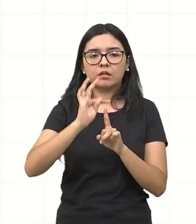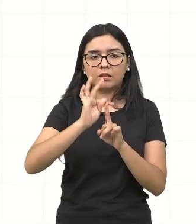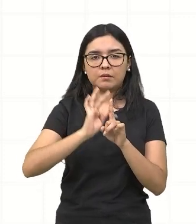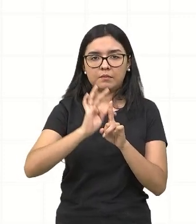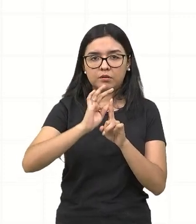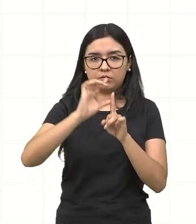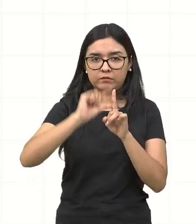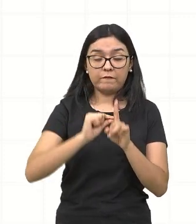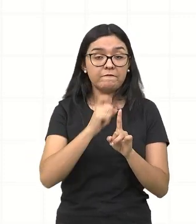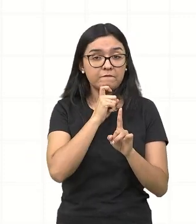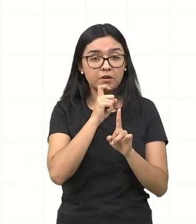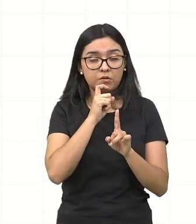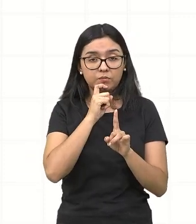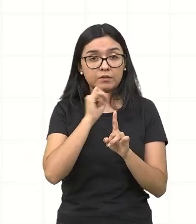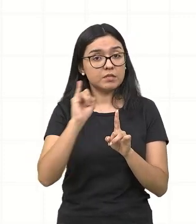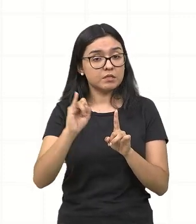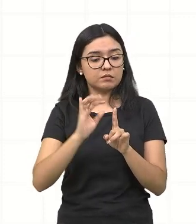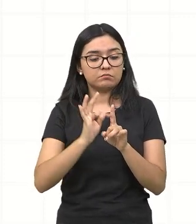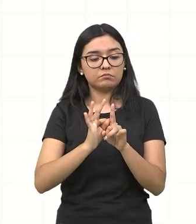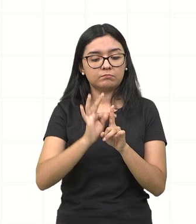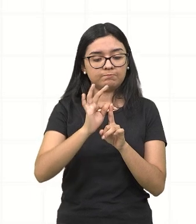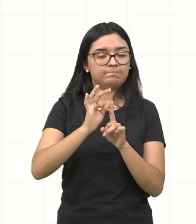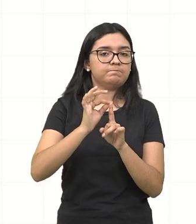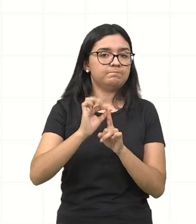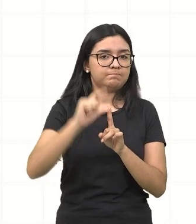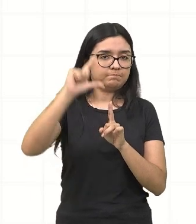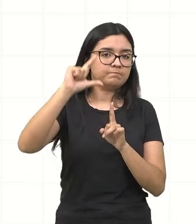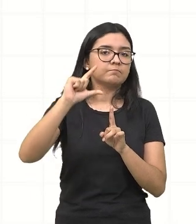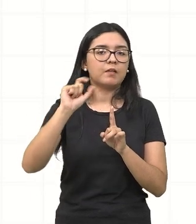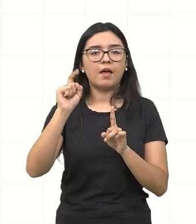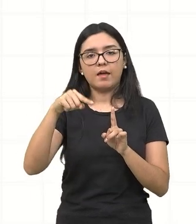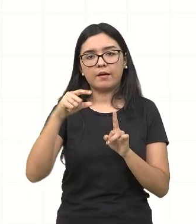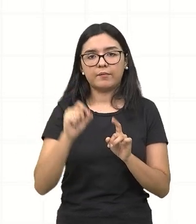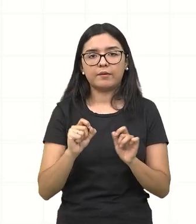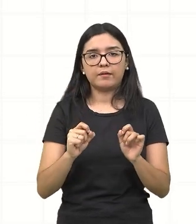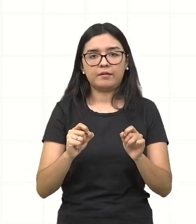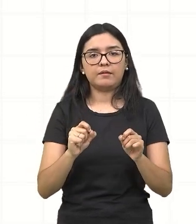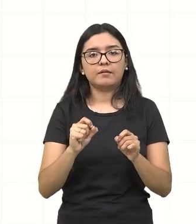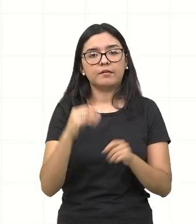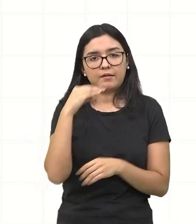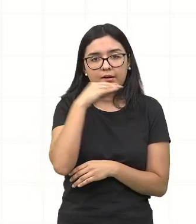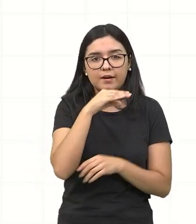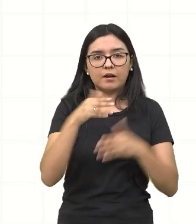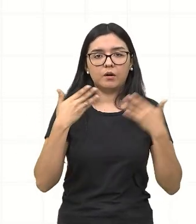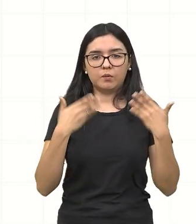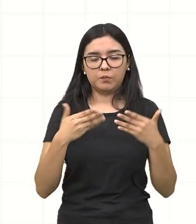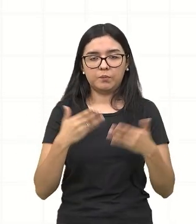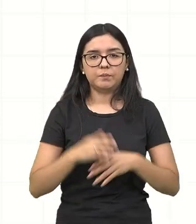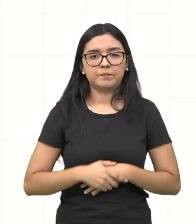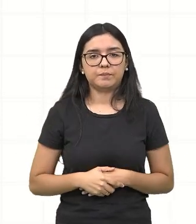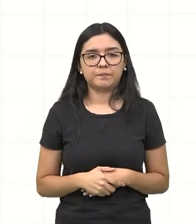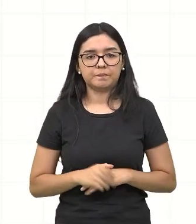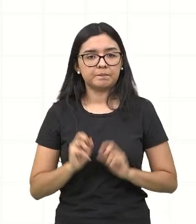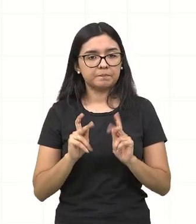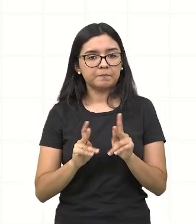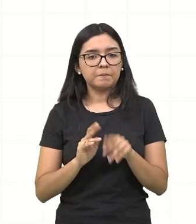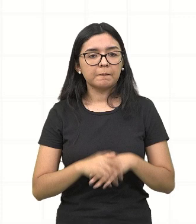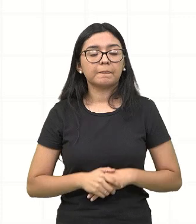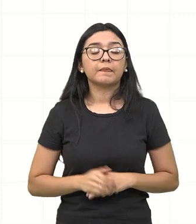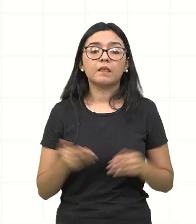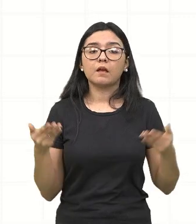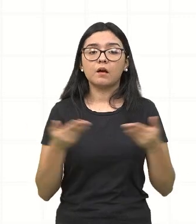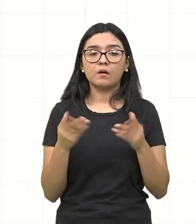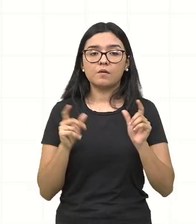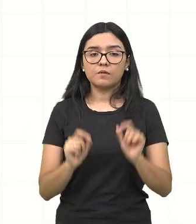baixa, sensação de frio. Temperaturas altas, sensação de calor. Beleza? Agora a gente vai